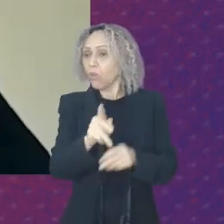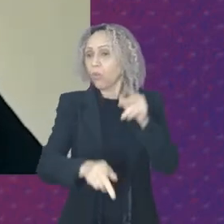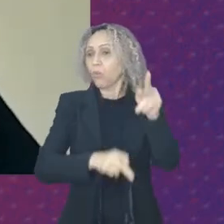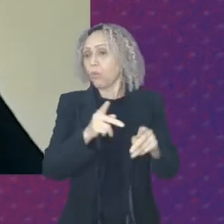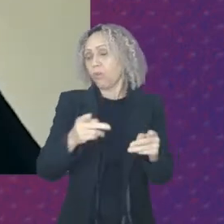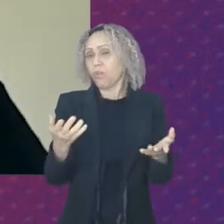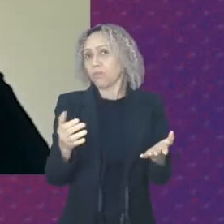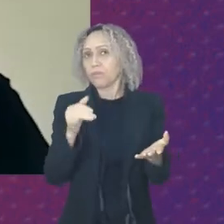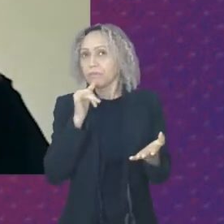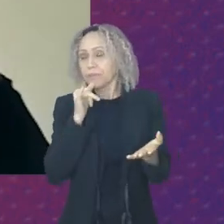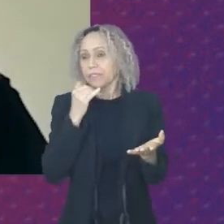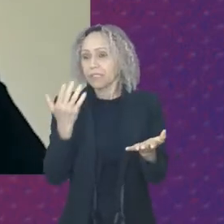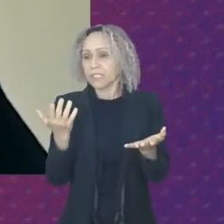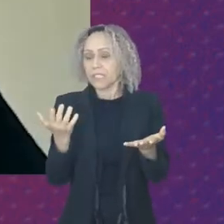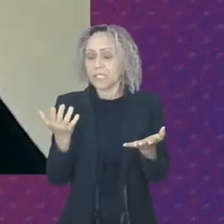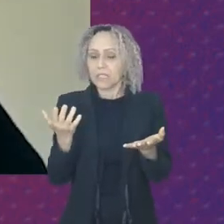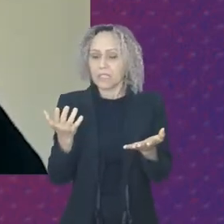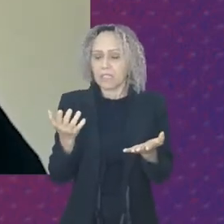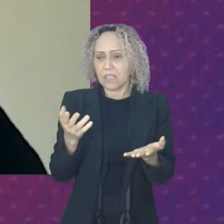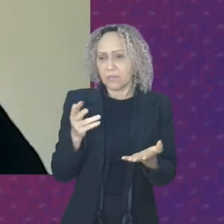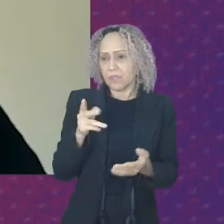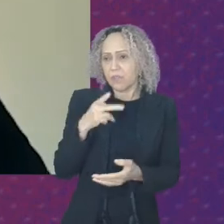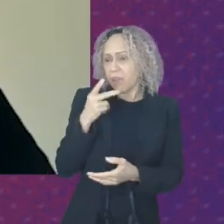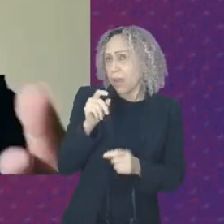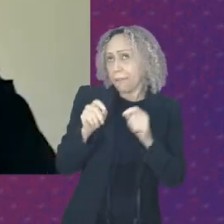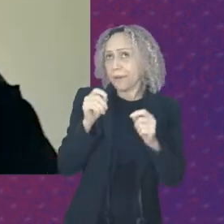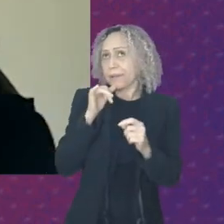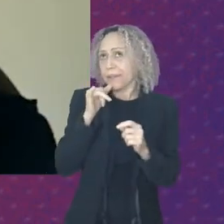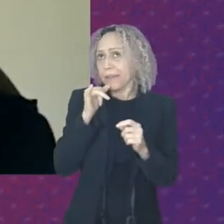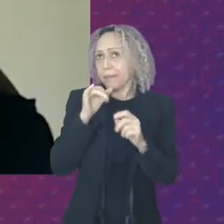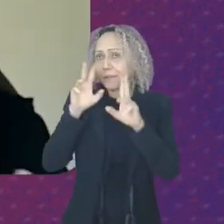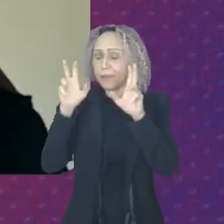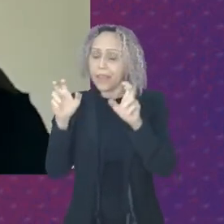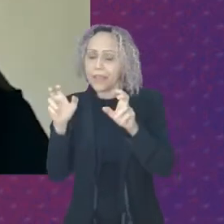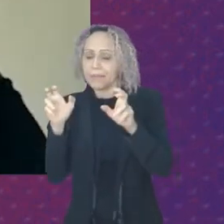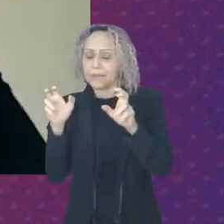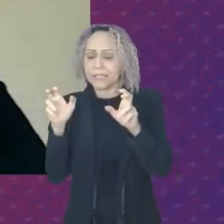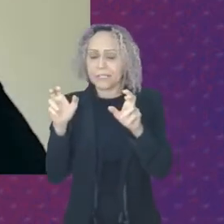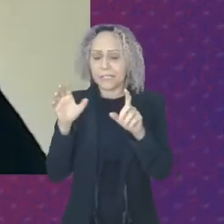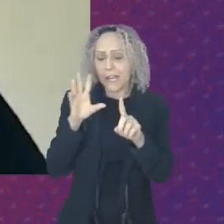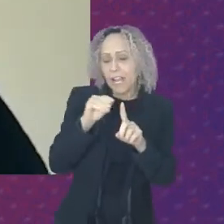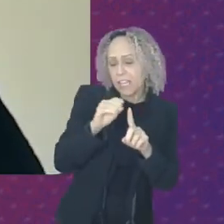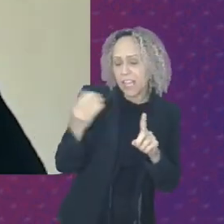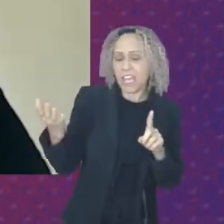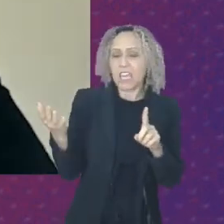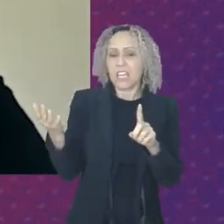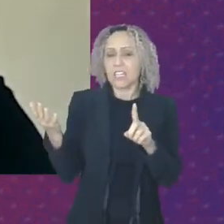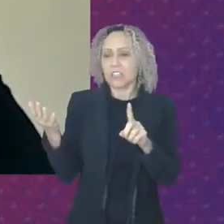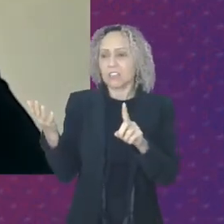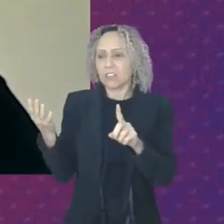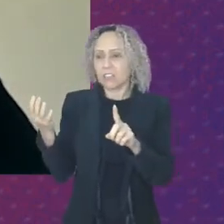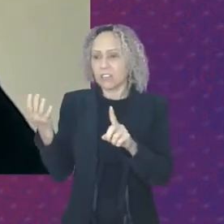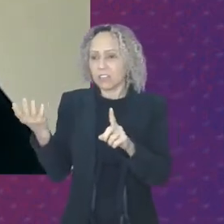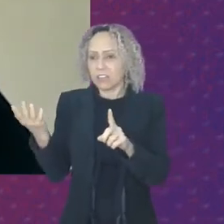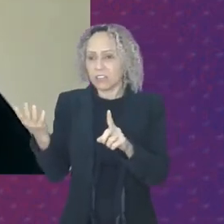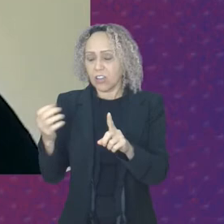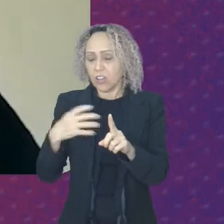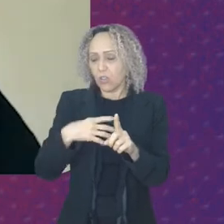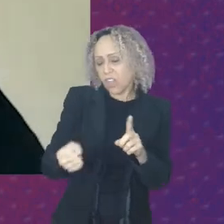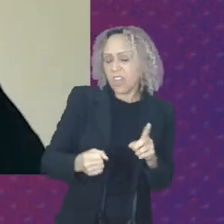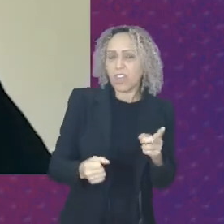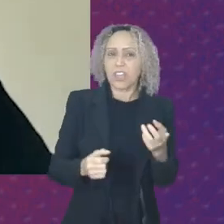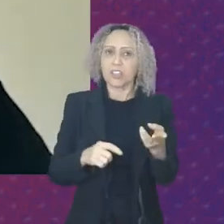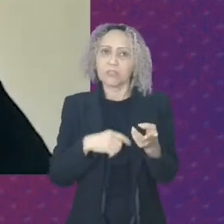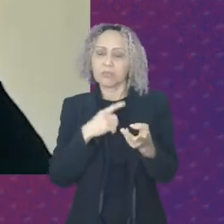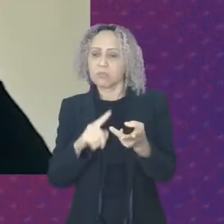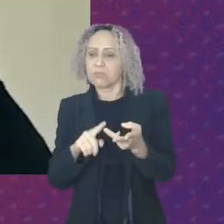beijos forçados, dos blocos, que tinham muitos casos de assédio, mas também sobre o próprio desfile, uma vasta discussão sobre o